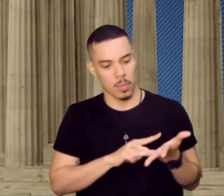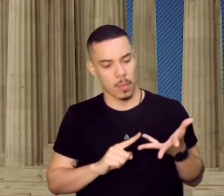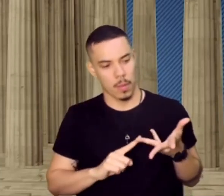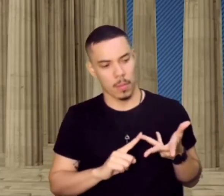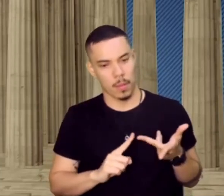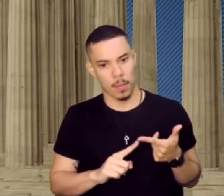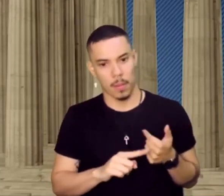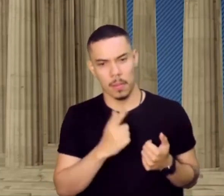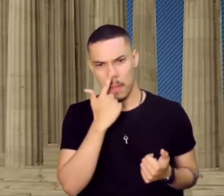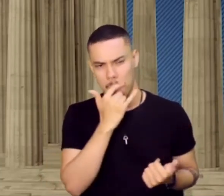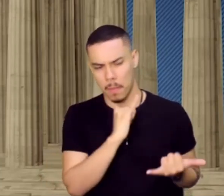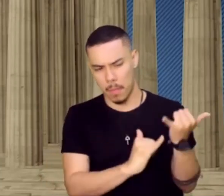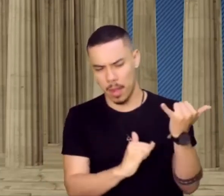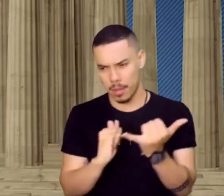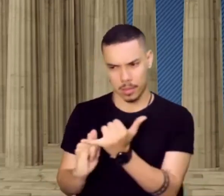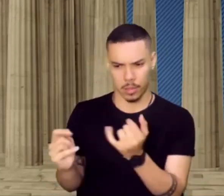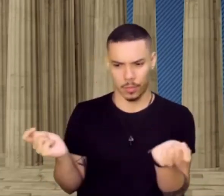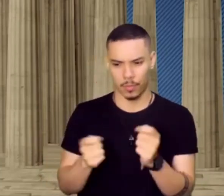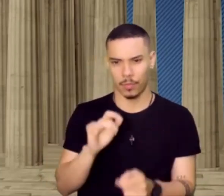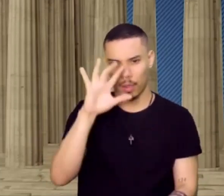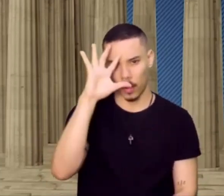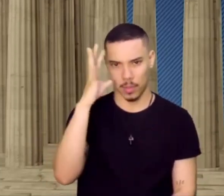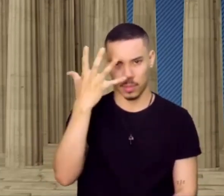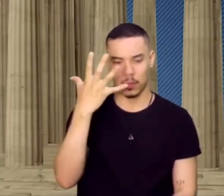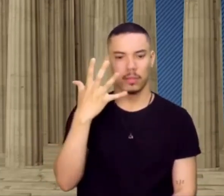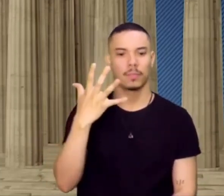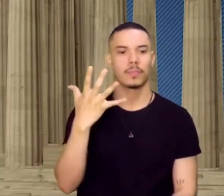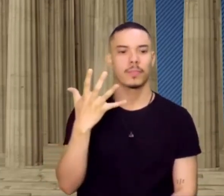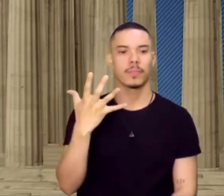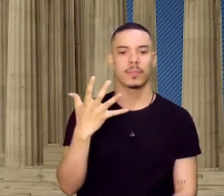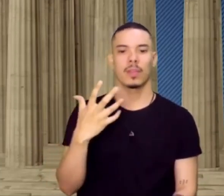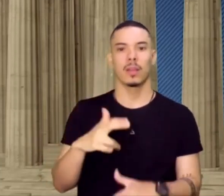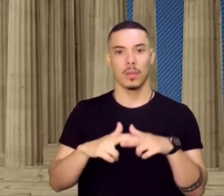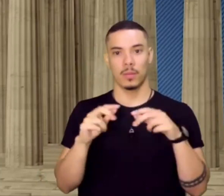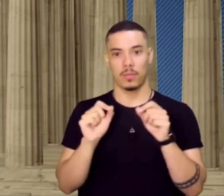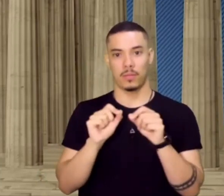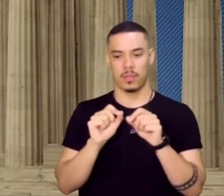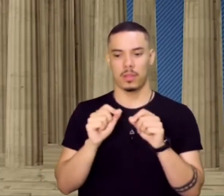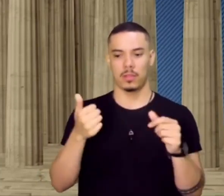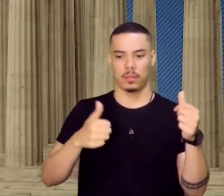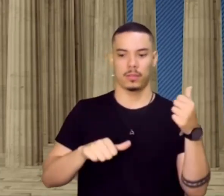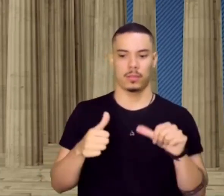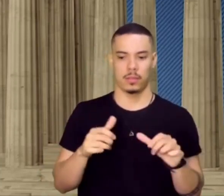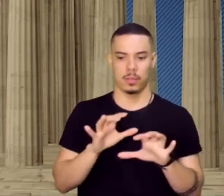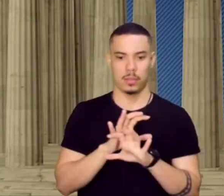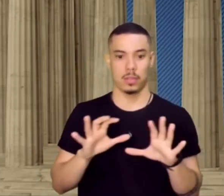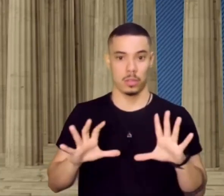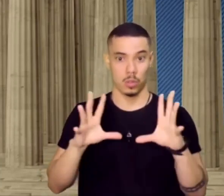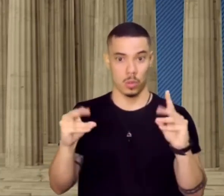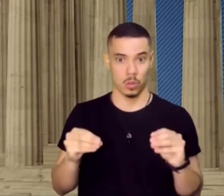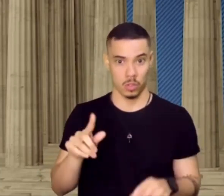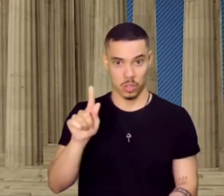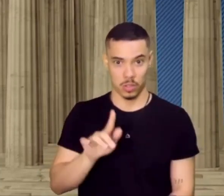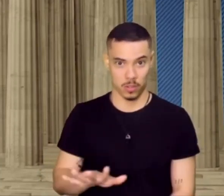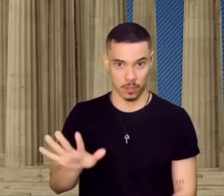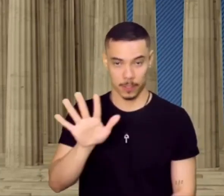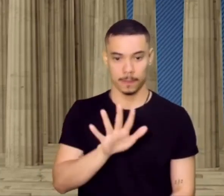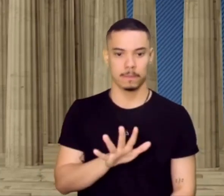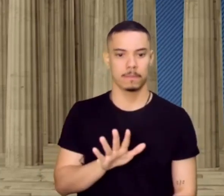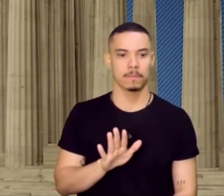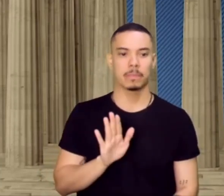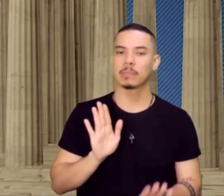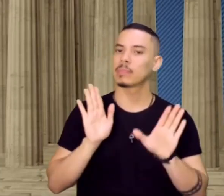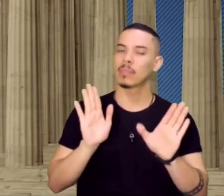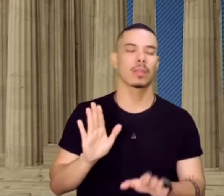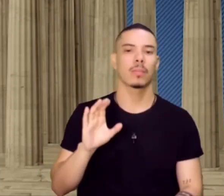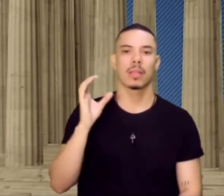parecido lá e parece que vai acontecer aqui. Então o cientista ele faz essa análise, é do todo. Agora, ela não é ciência